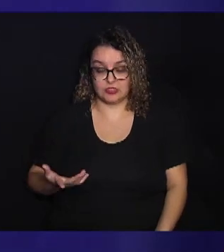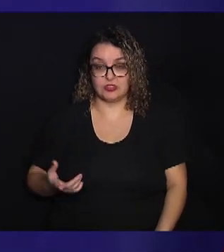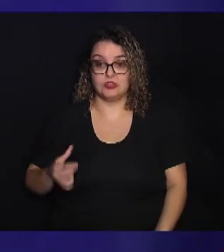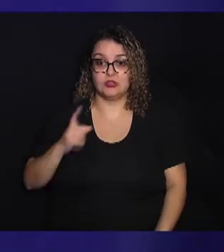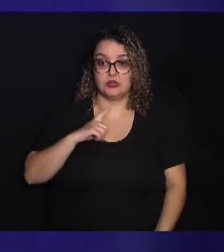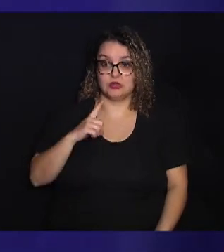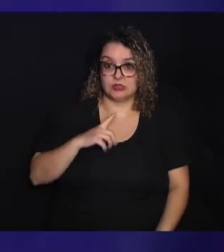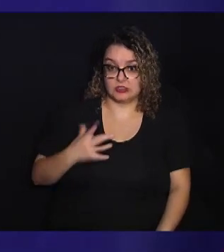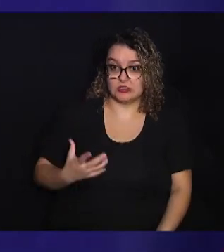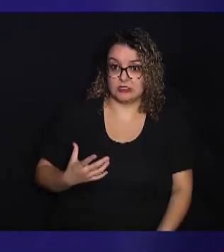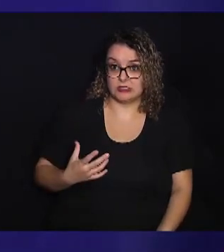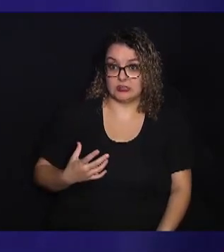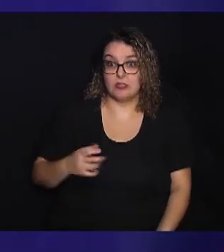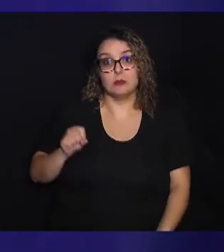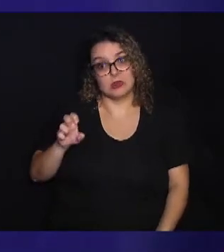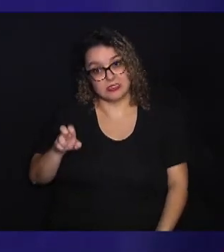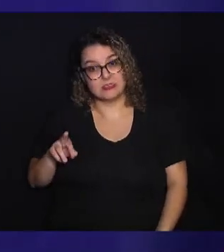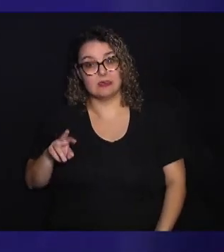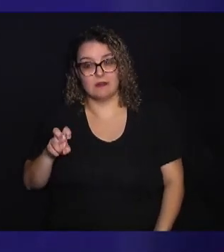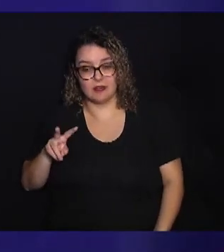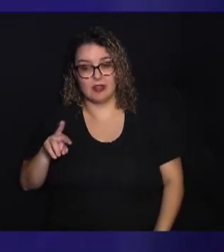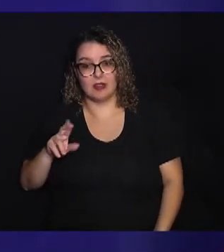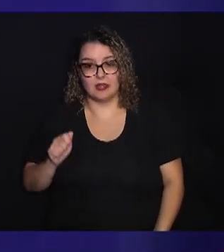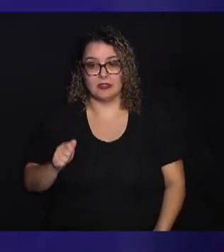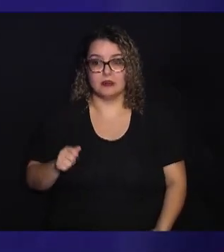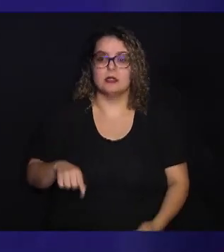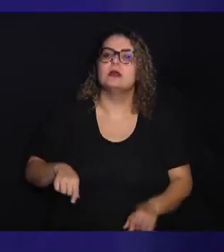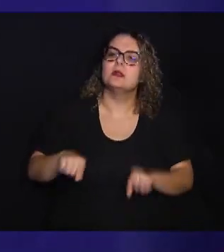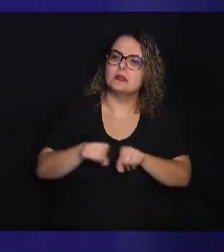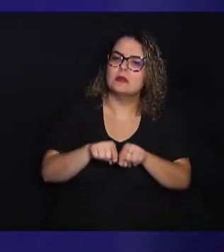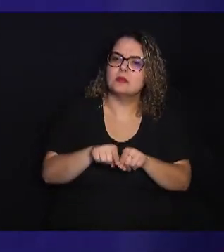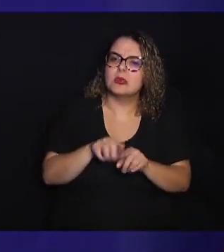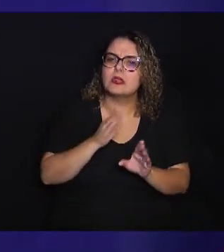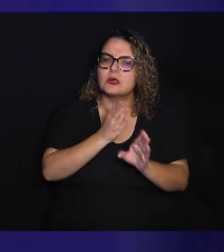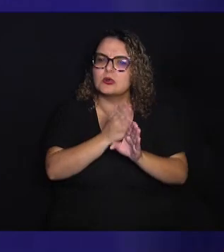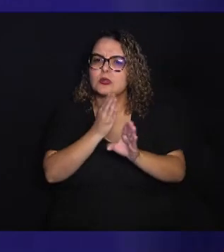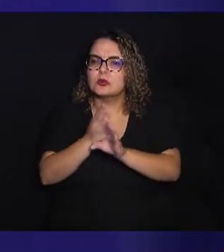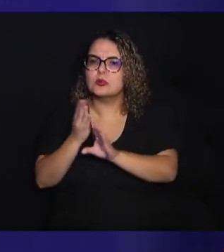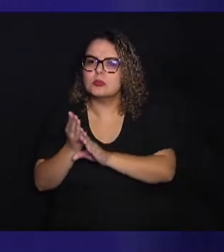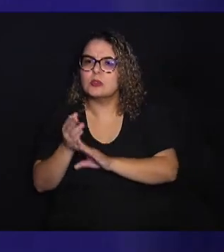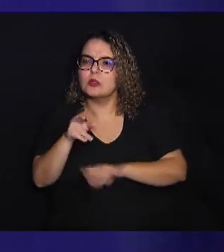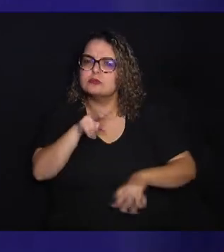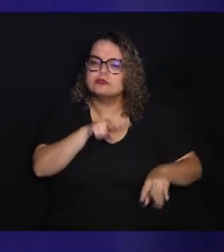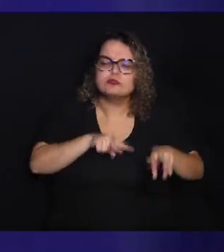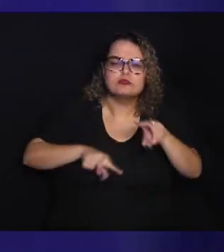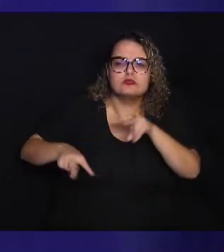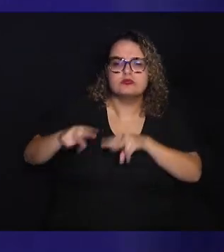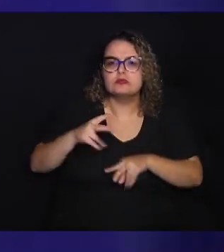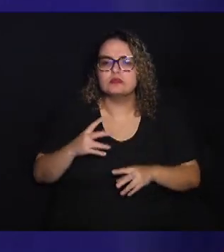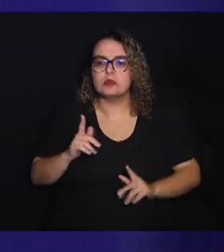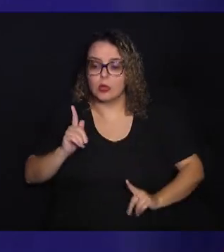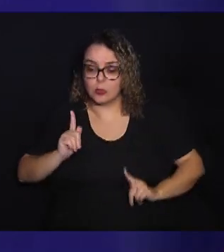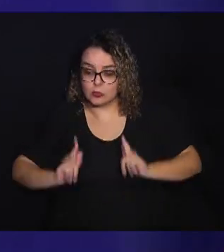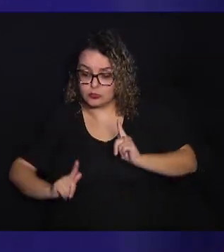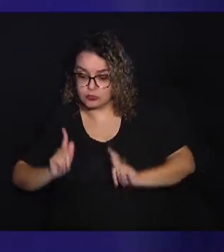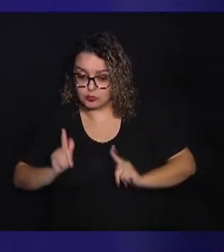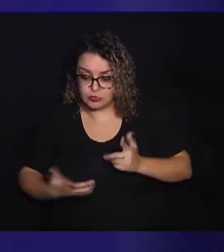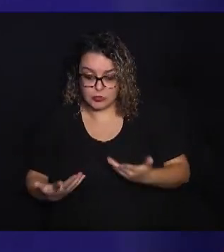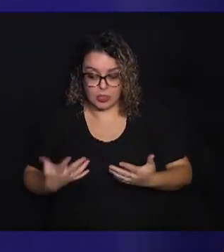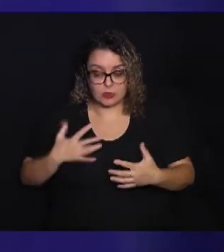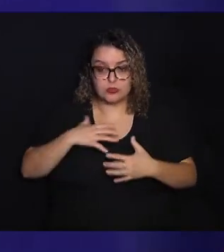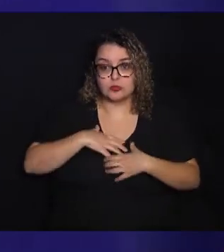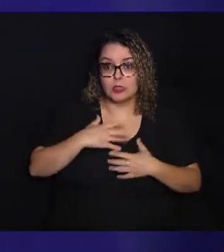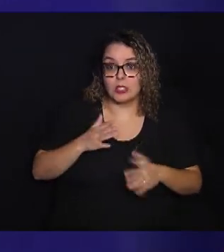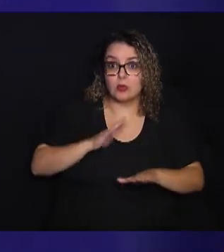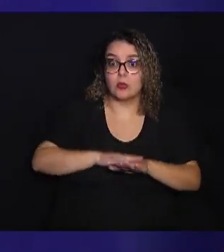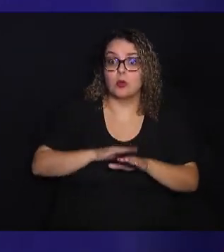condição severa, ela também, a gente também tem que descobrir o olhar, o gesto, a atitude, como é que a família